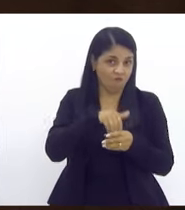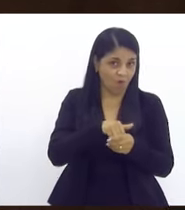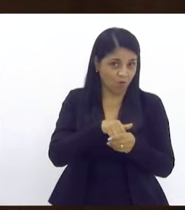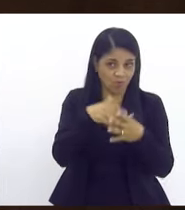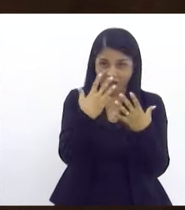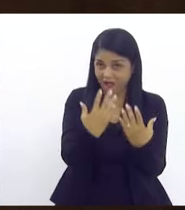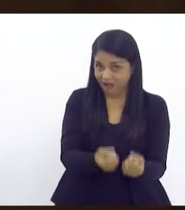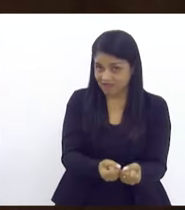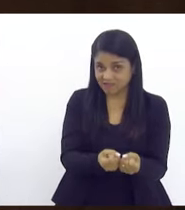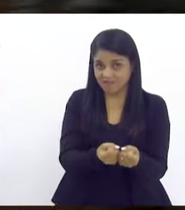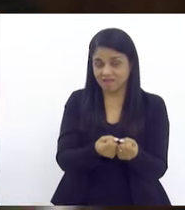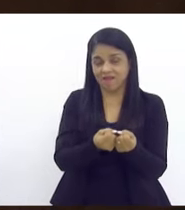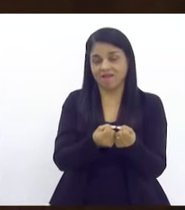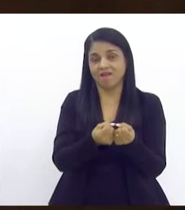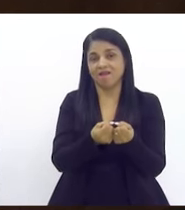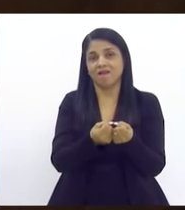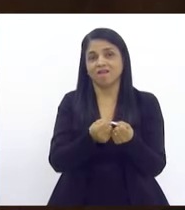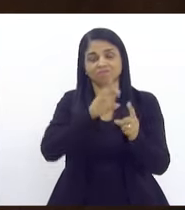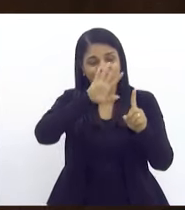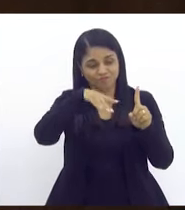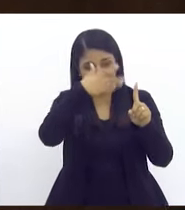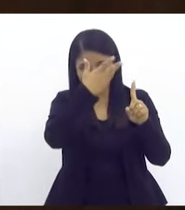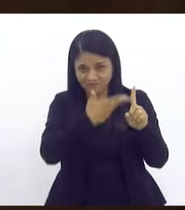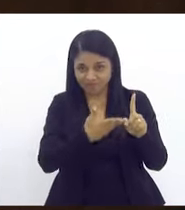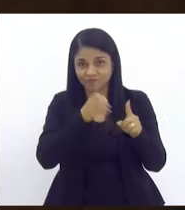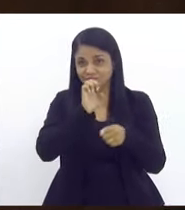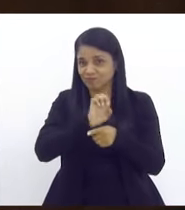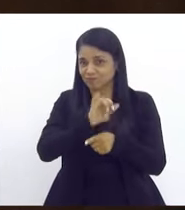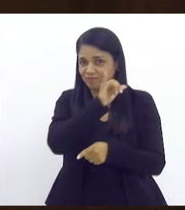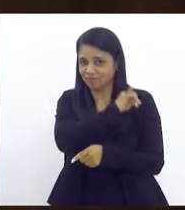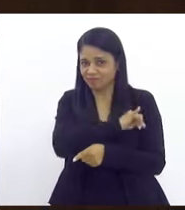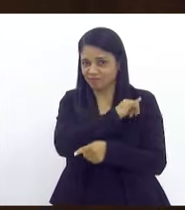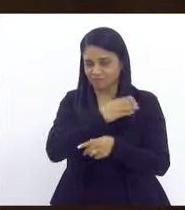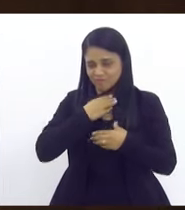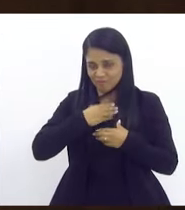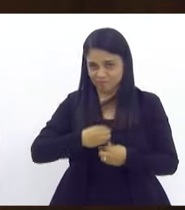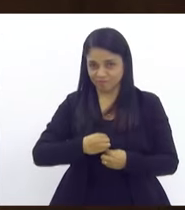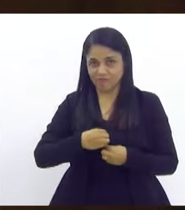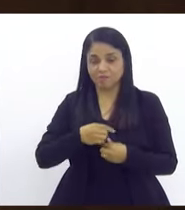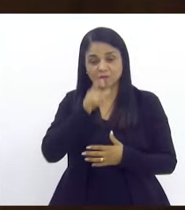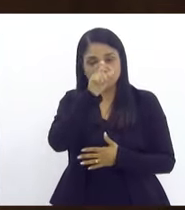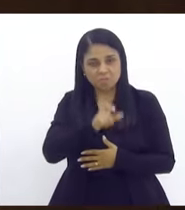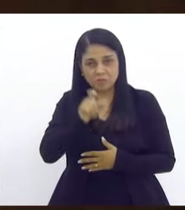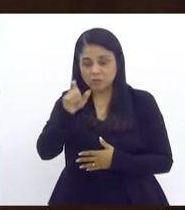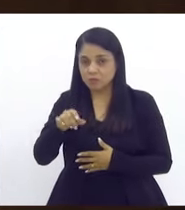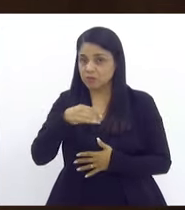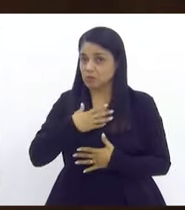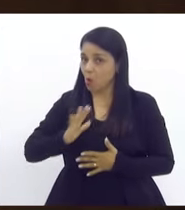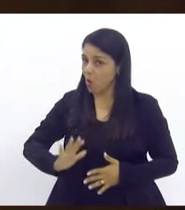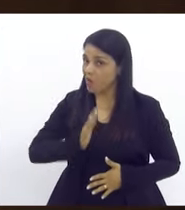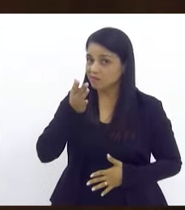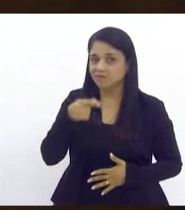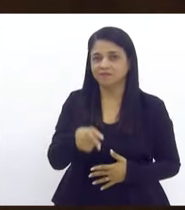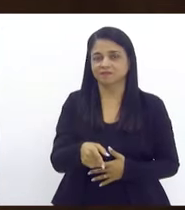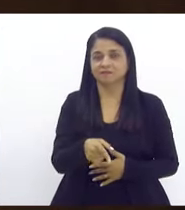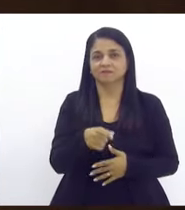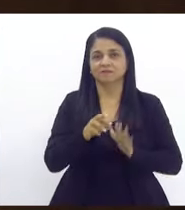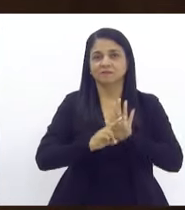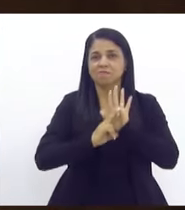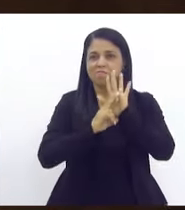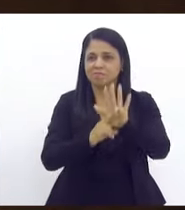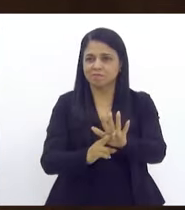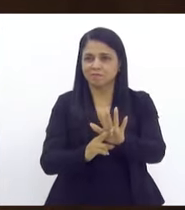a maior comenda, a maior honraria do Estado do Rio de Janeiro para essas figuras deploráveis, dentre elas,